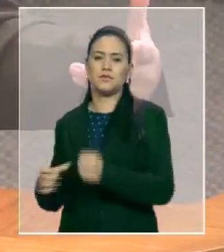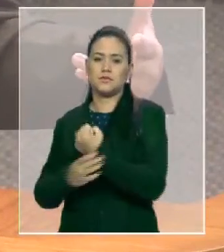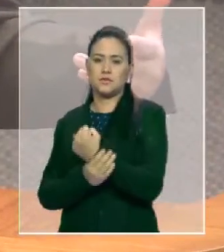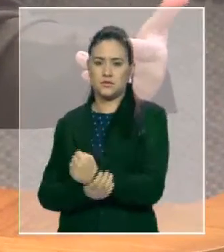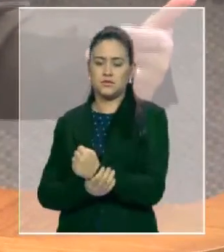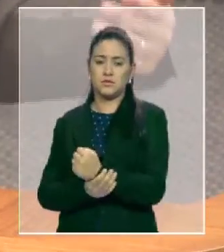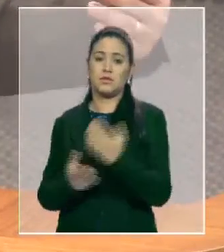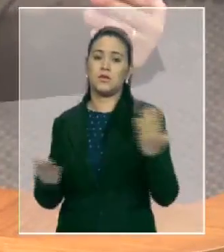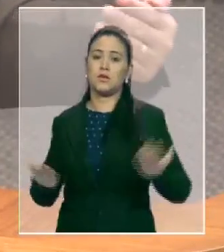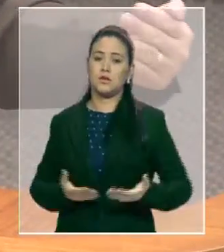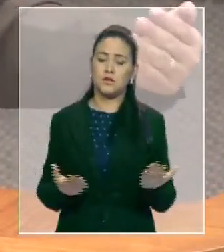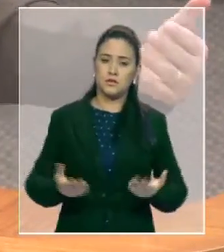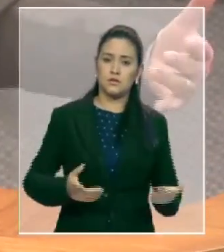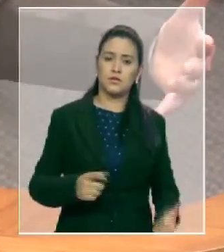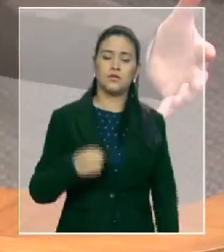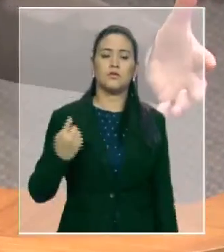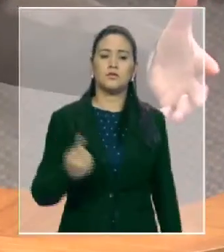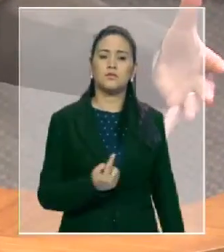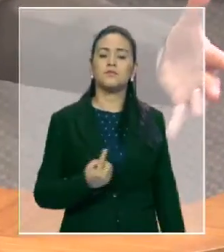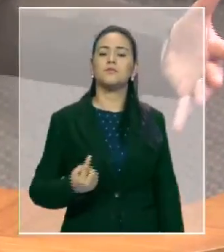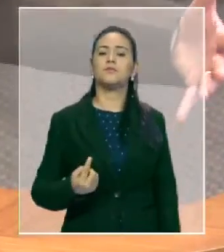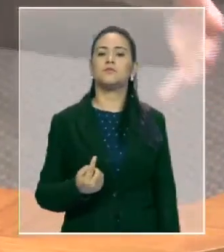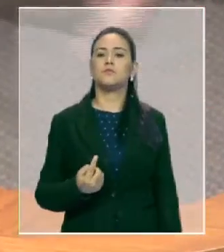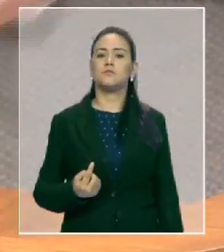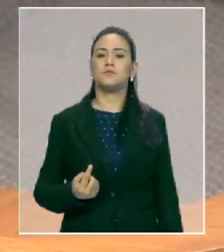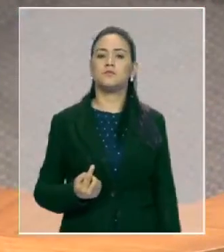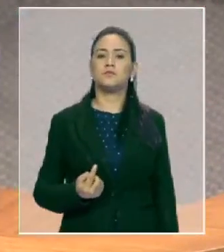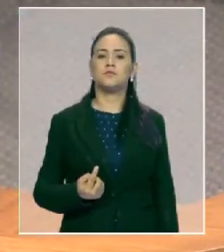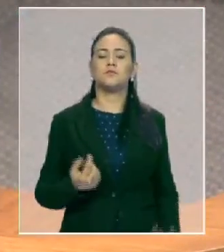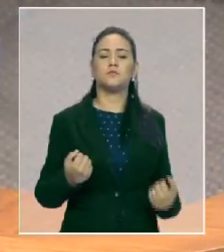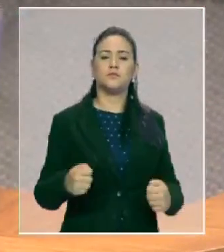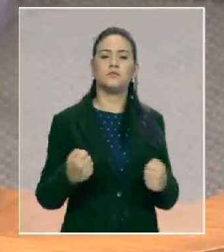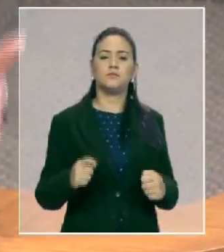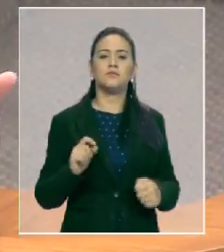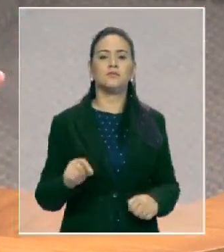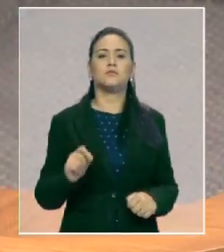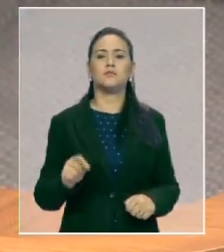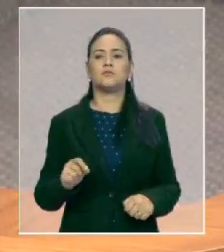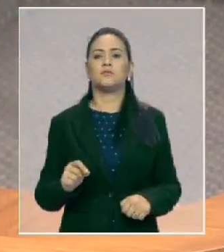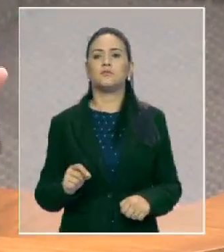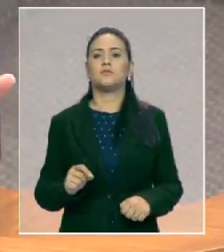queria resolver sem críticas. Vamos embora somar para que a